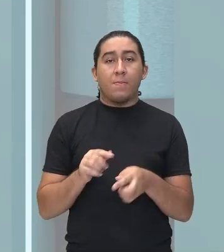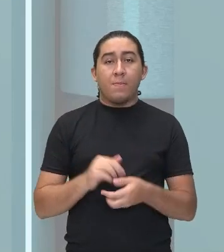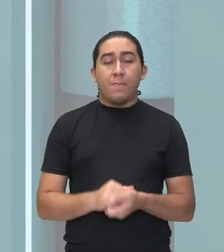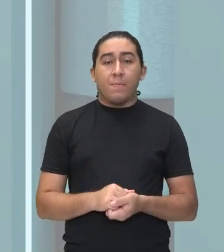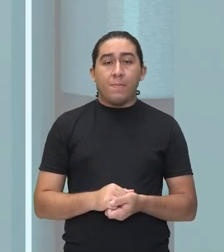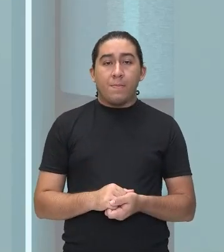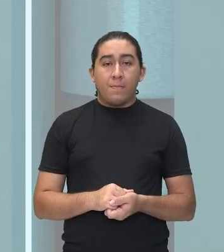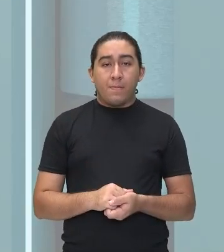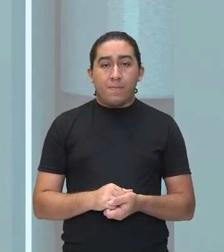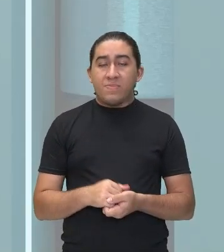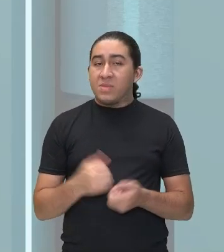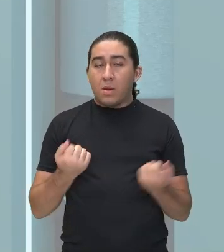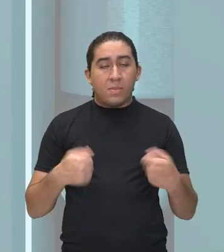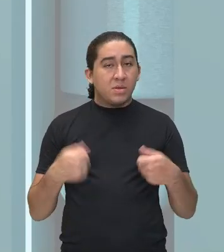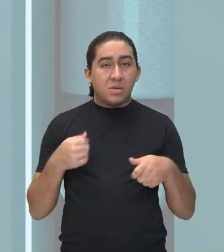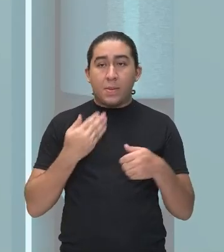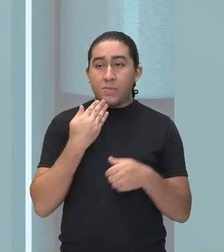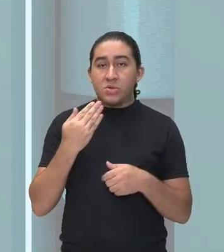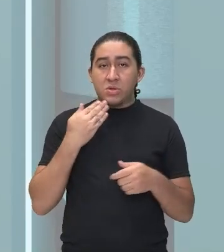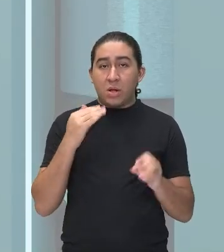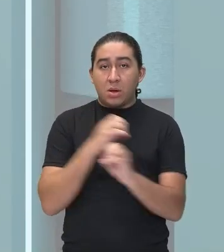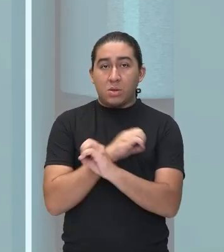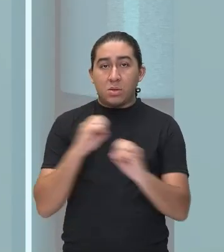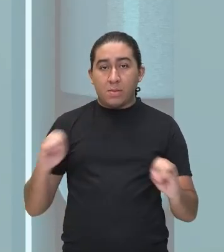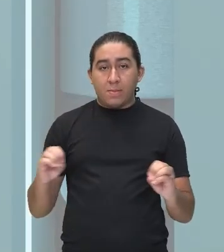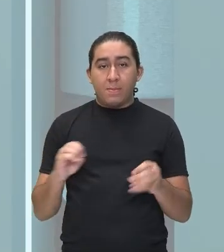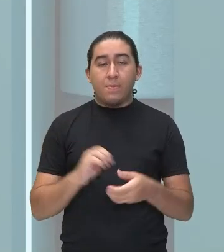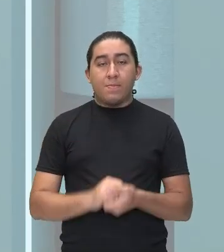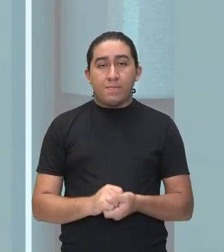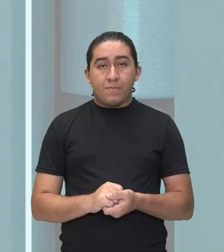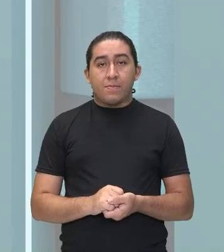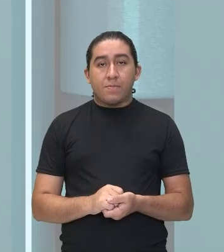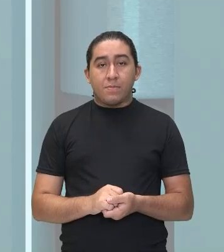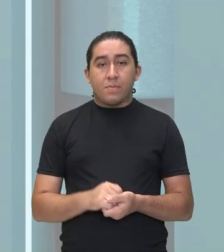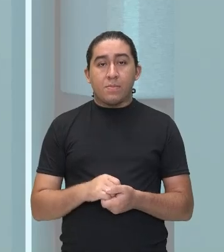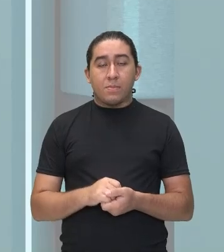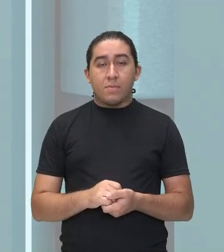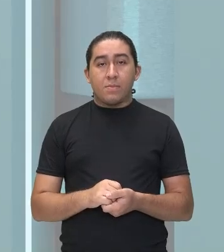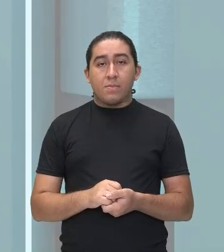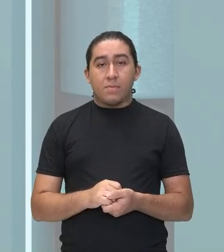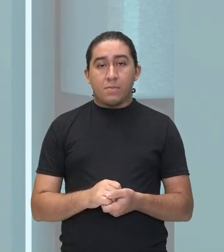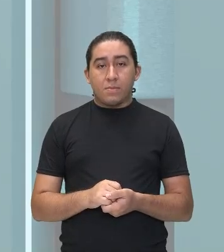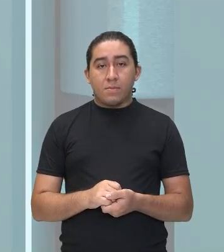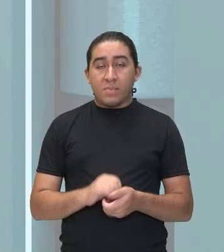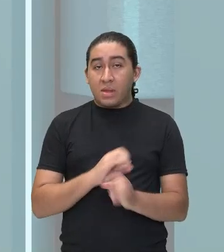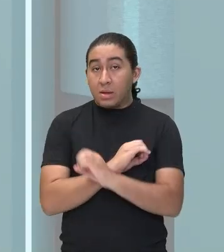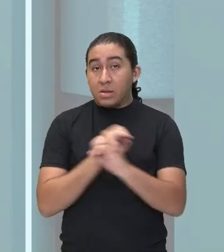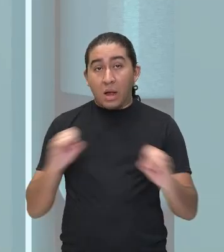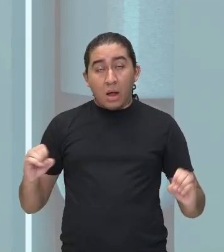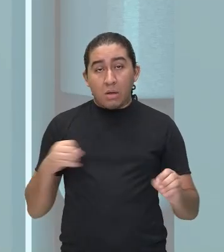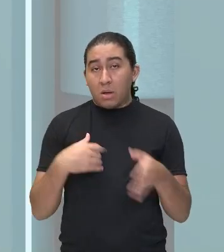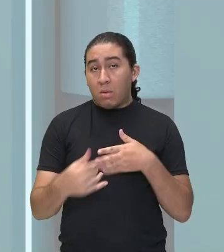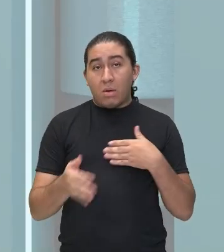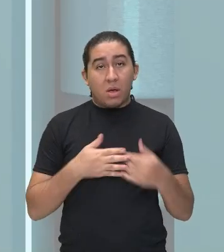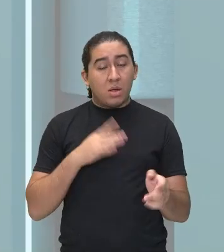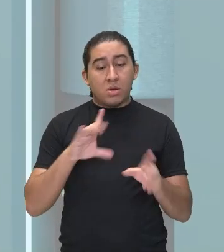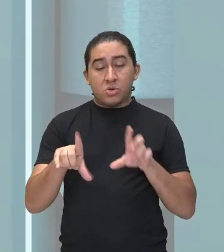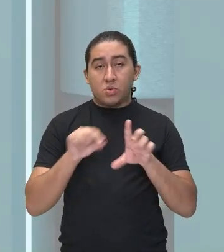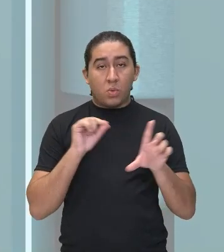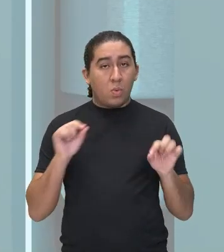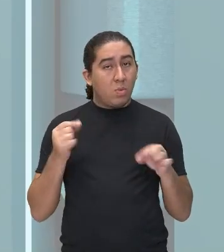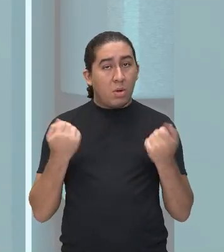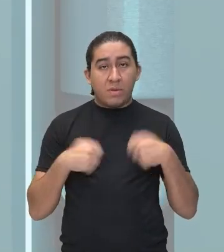se pode ou não tomar alguma decisão, tanto política como pessoalmente, como de qualquer situação, qualquer área